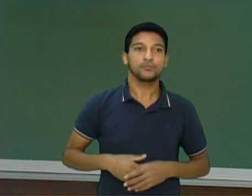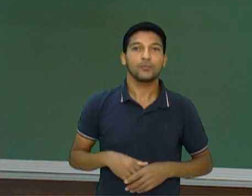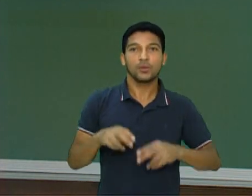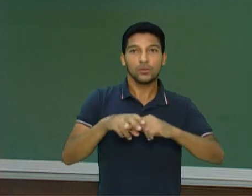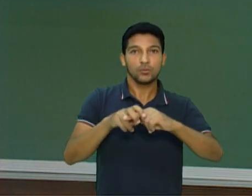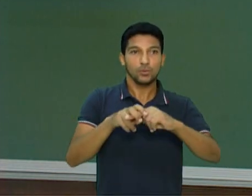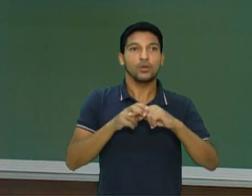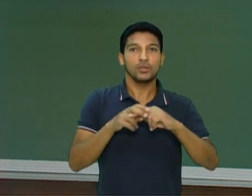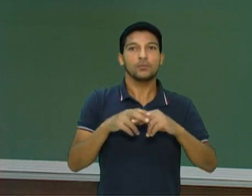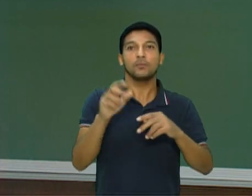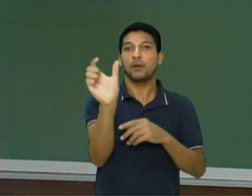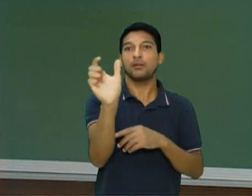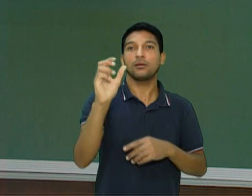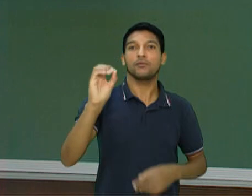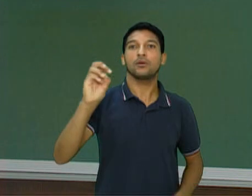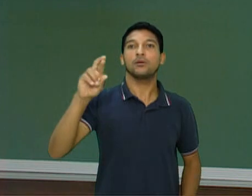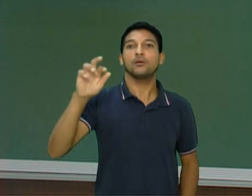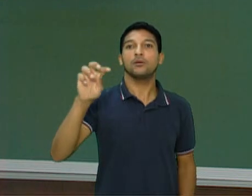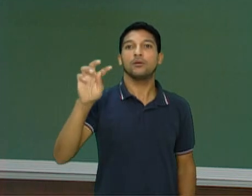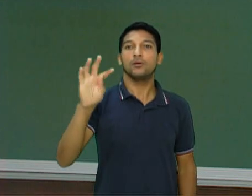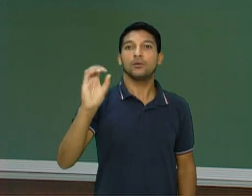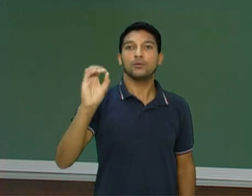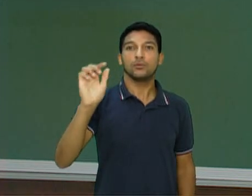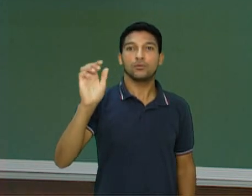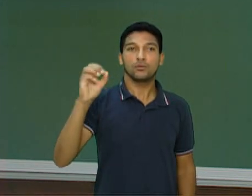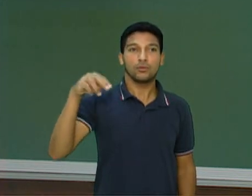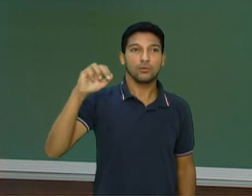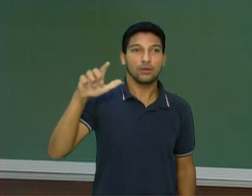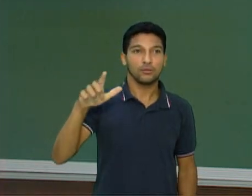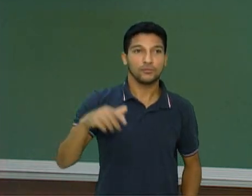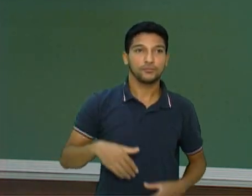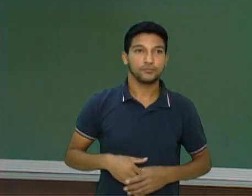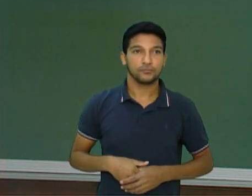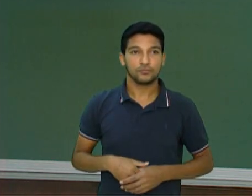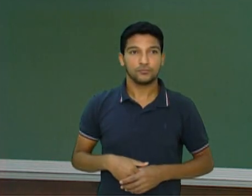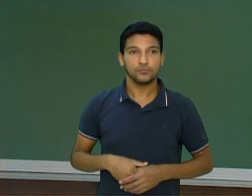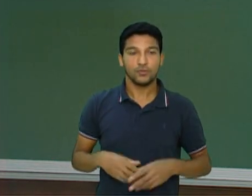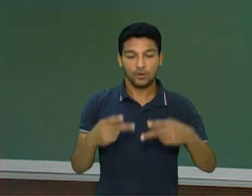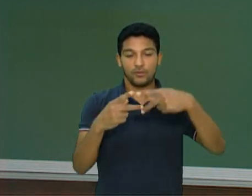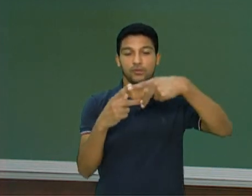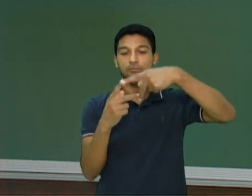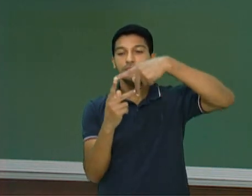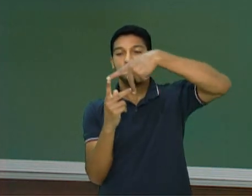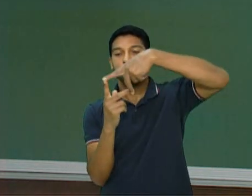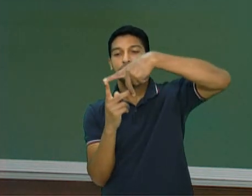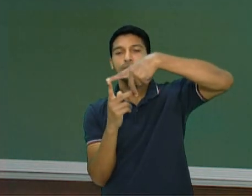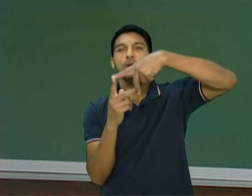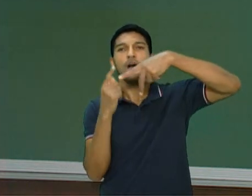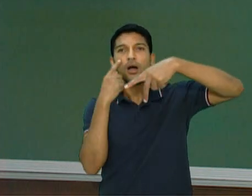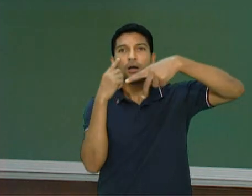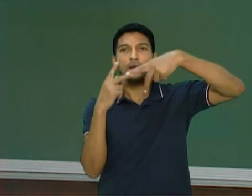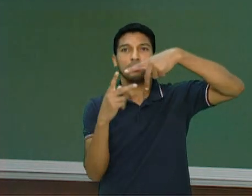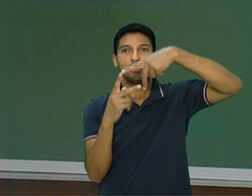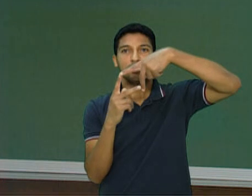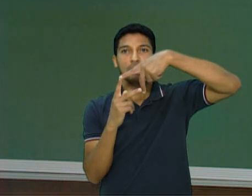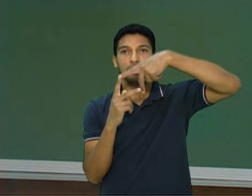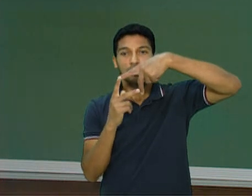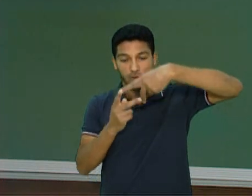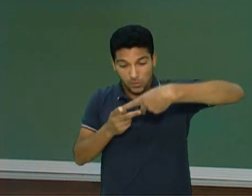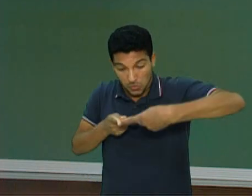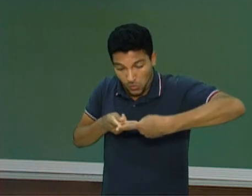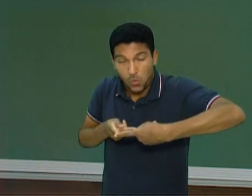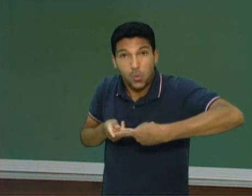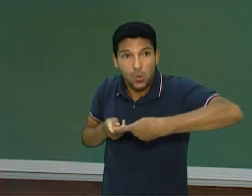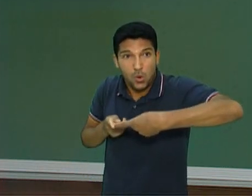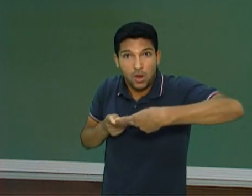projeção ortogonal, certo? Se você puder imaginar também o Sol em um outro horário do dia que não seja